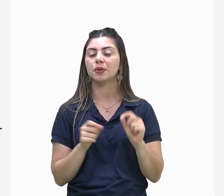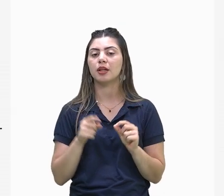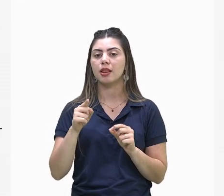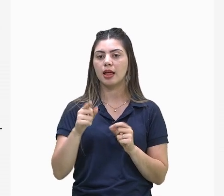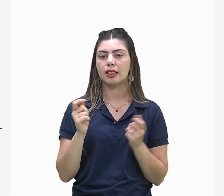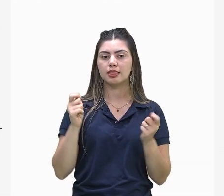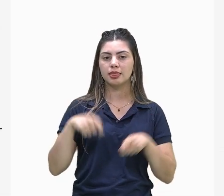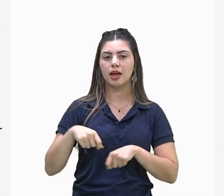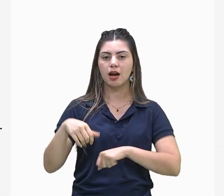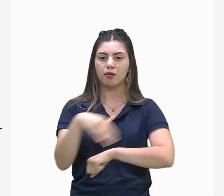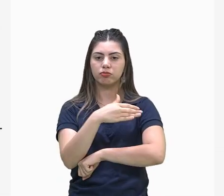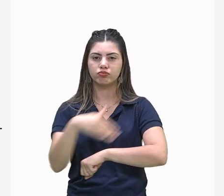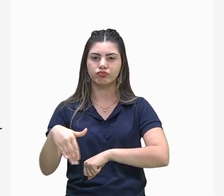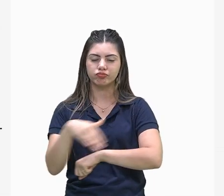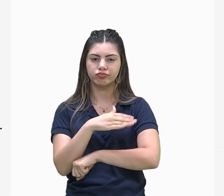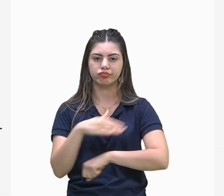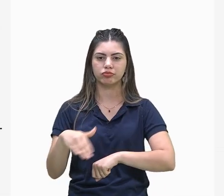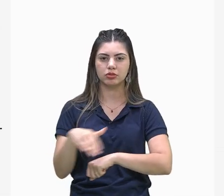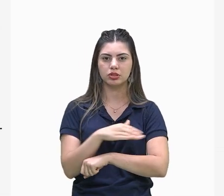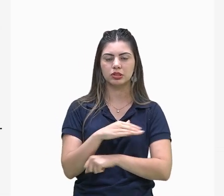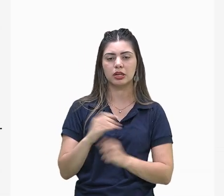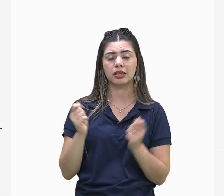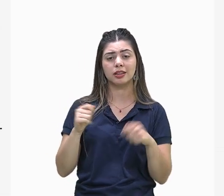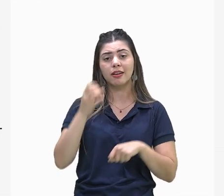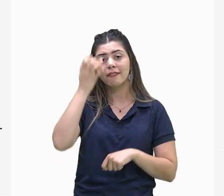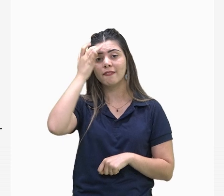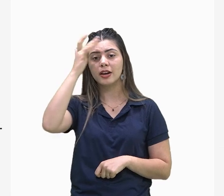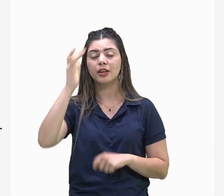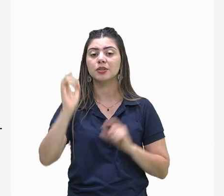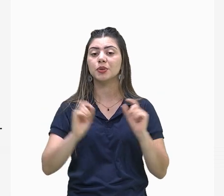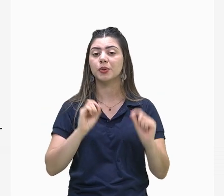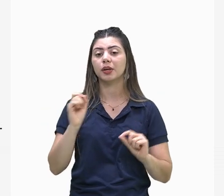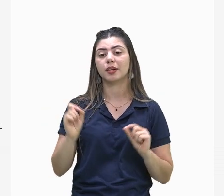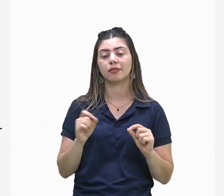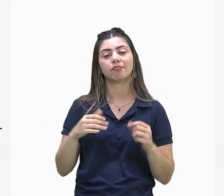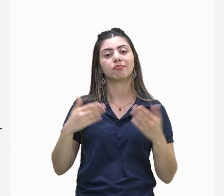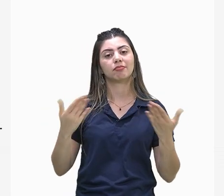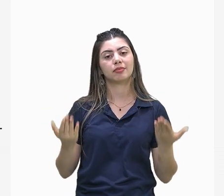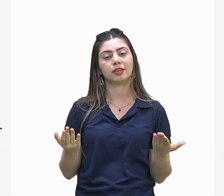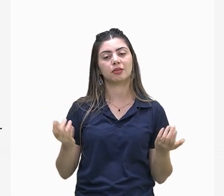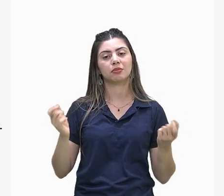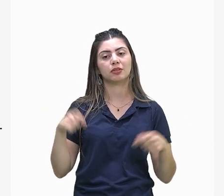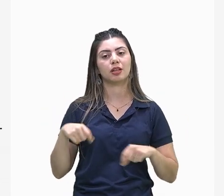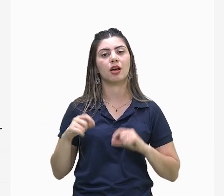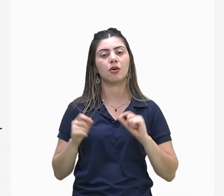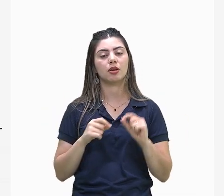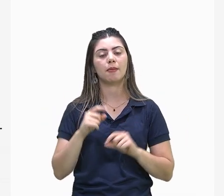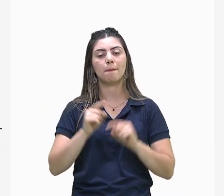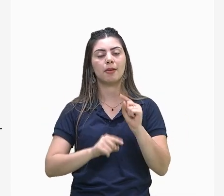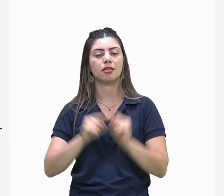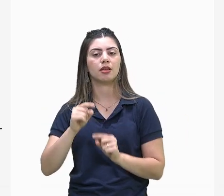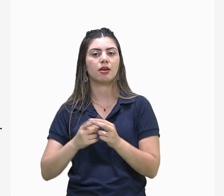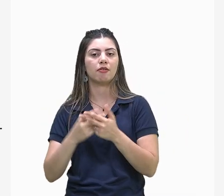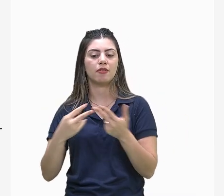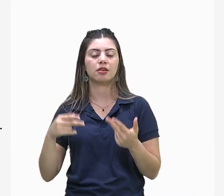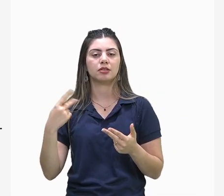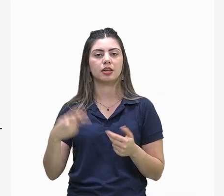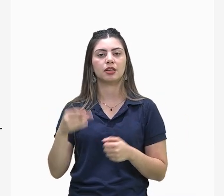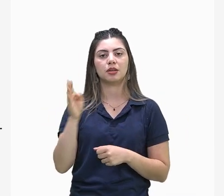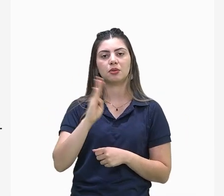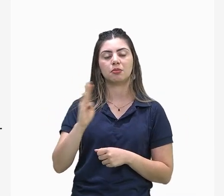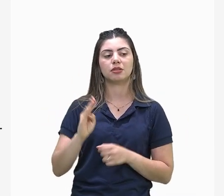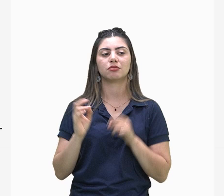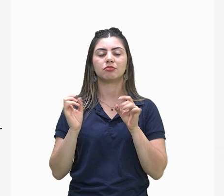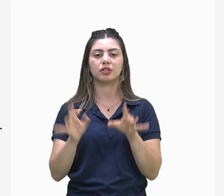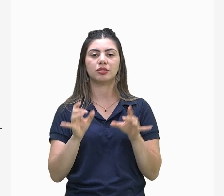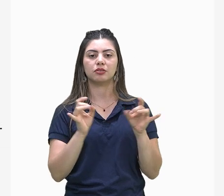corredor bioceânico, ele facilita também o quê? O escoamento das produções brasileiras